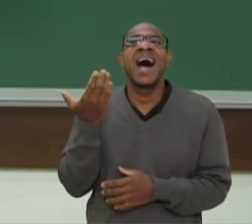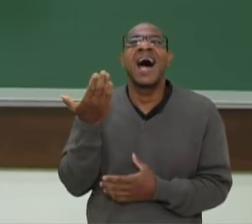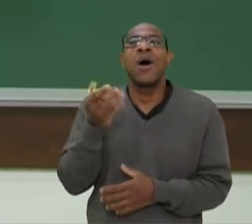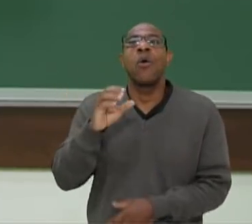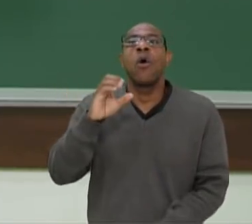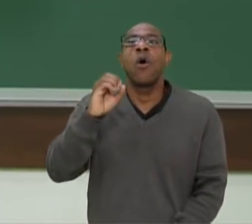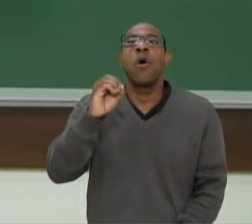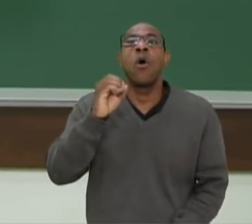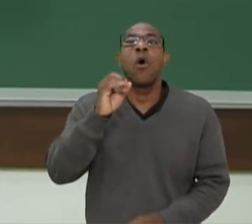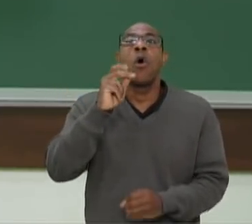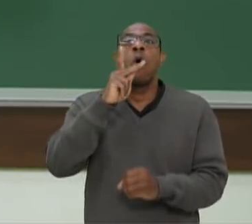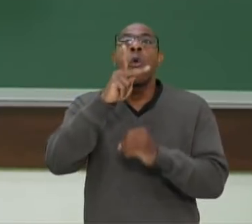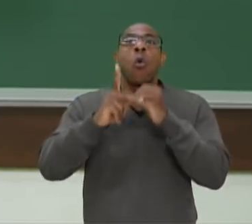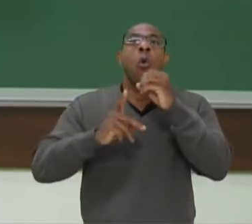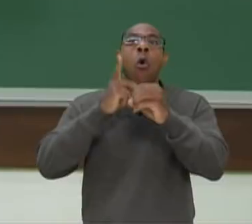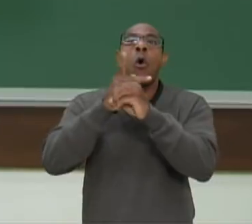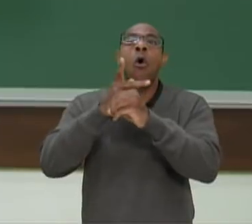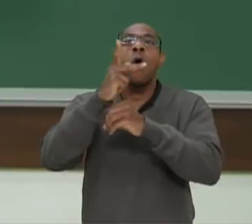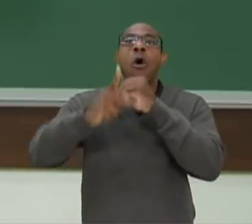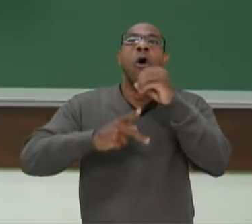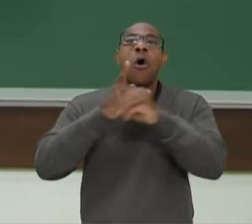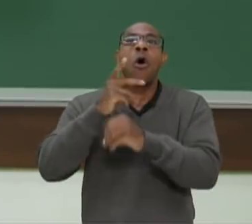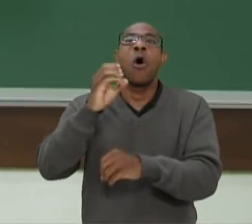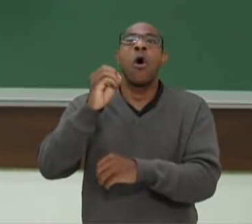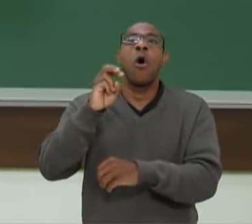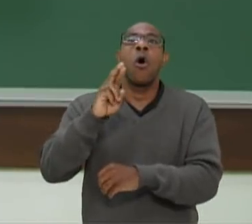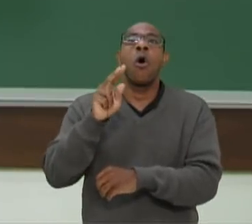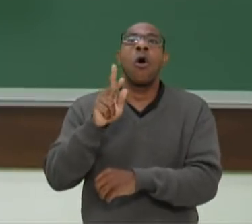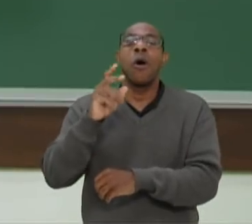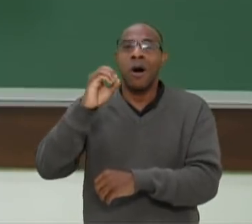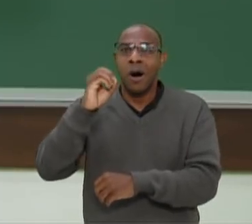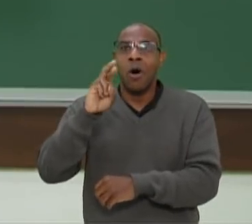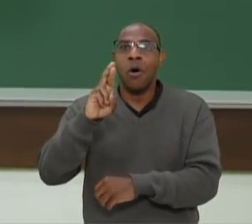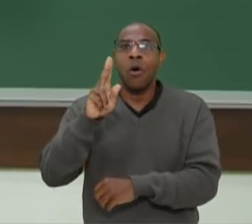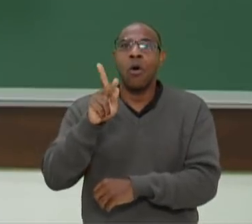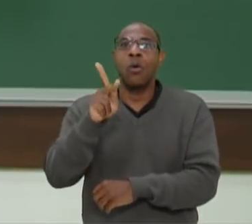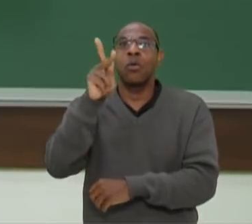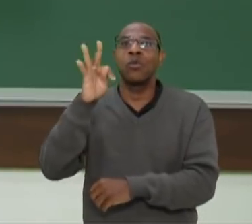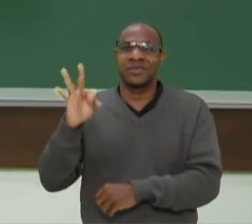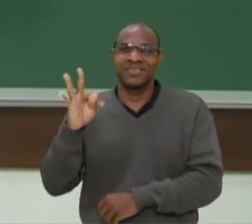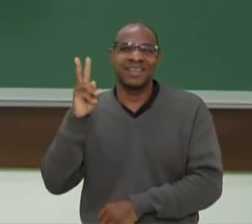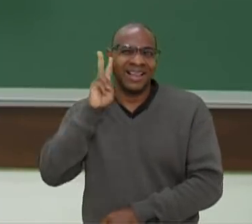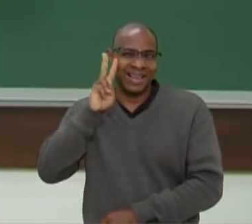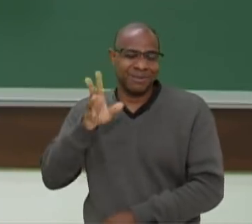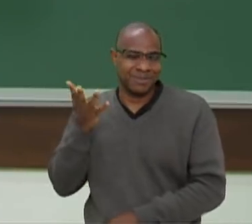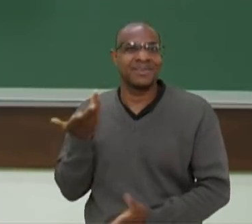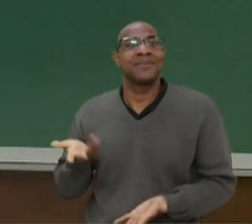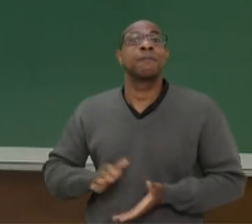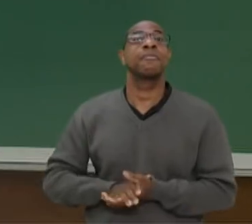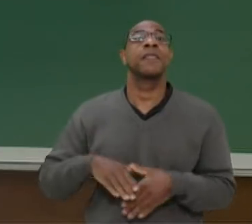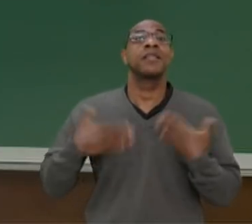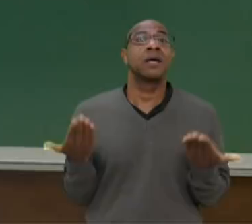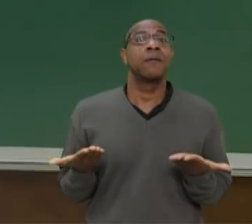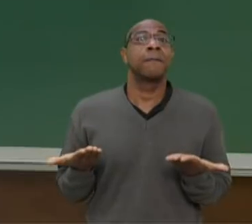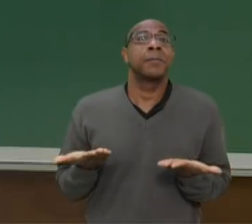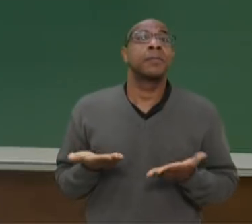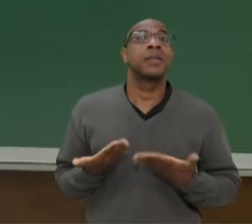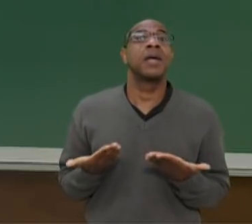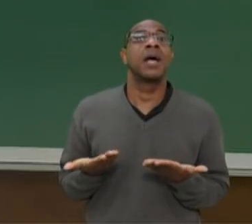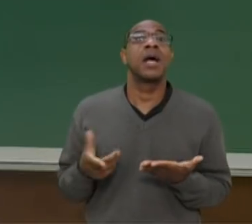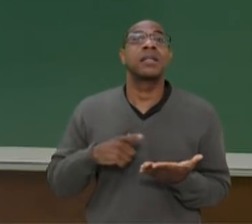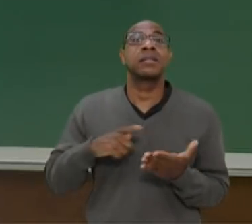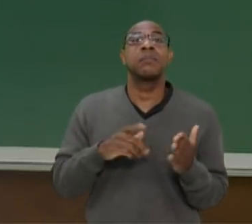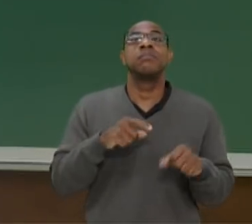passou. E assim vem se inovando, né, a nossa tecnologia. O que mais? Nos quais